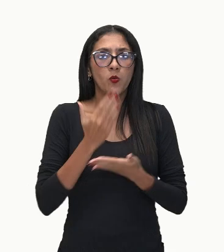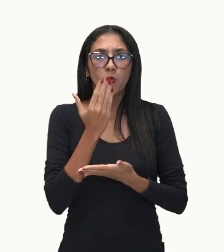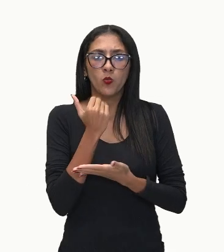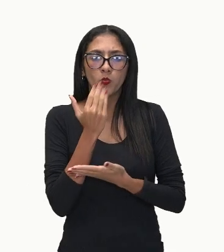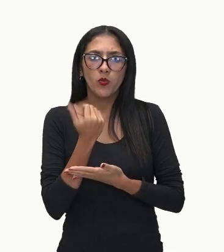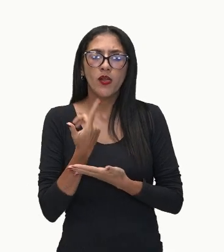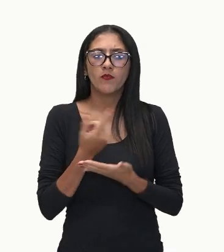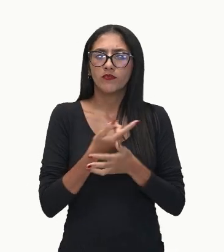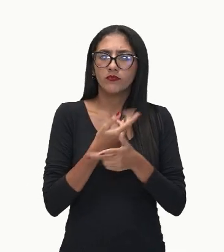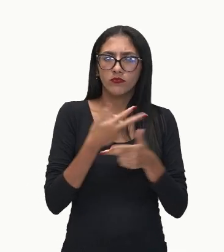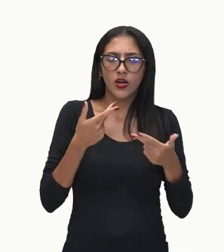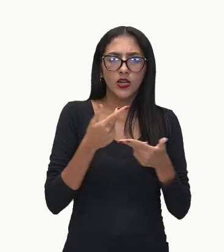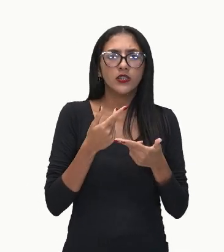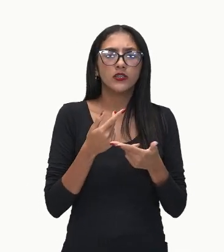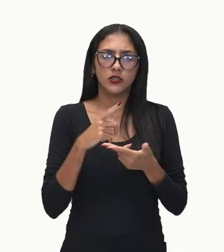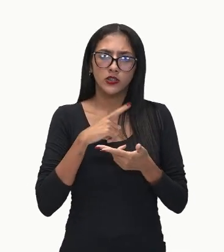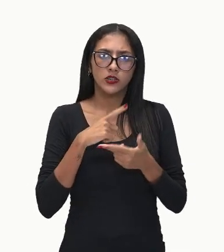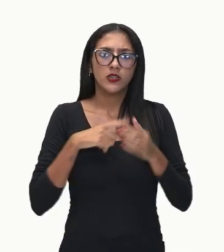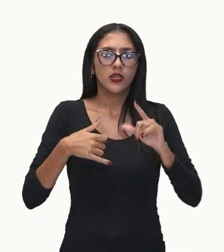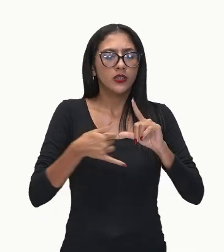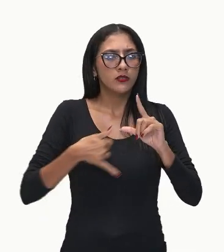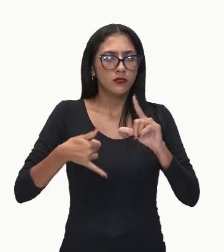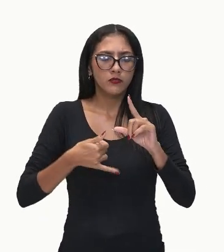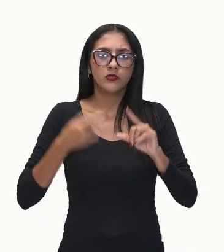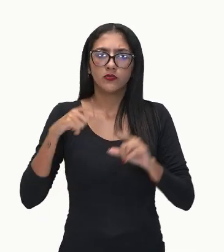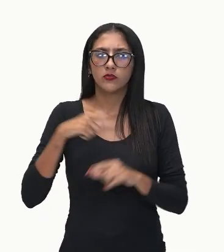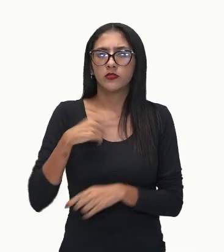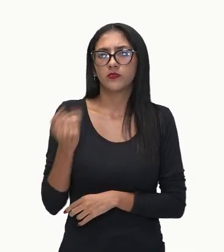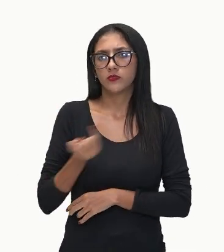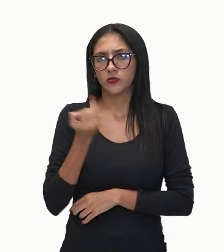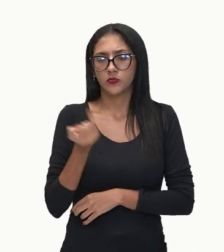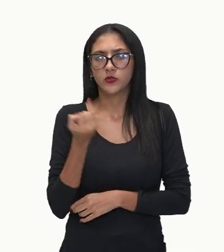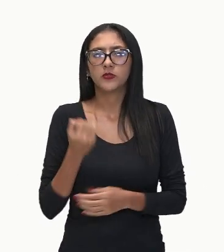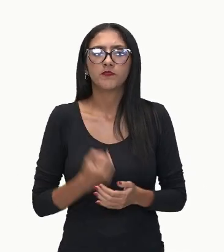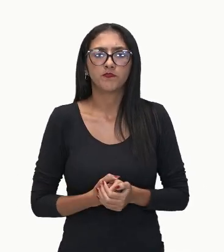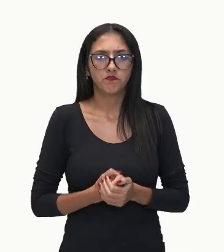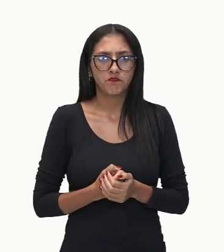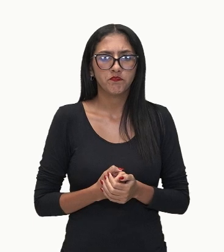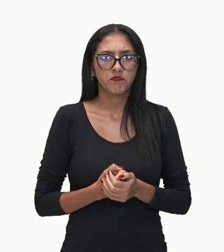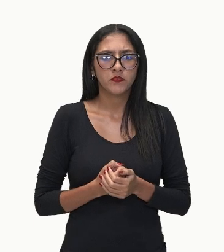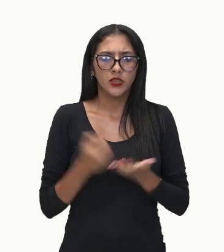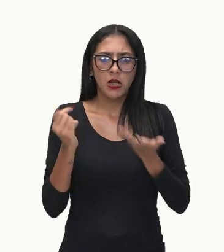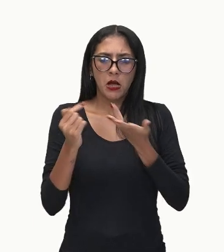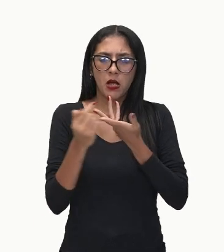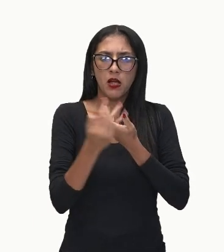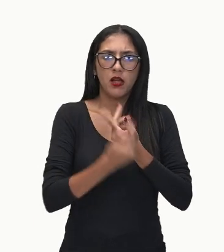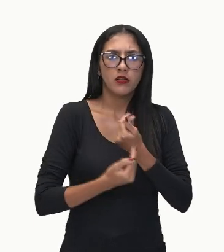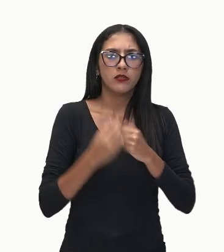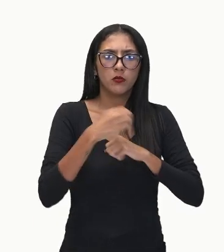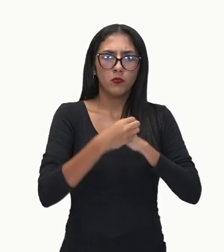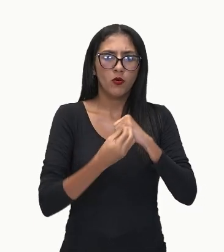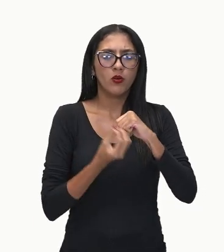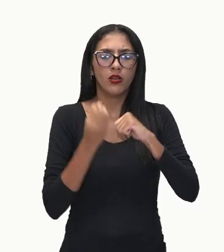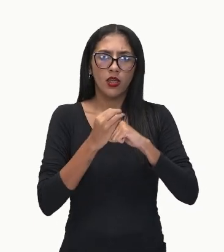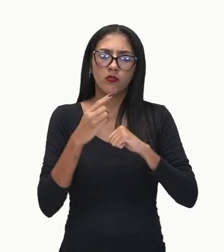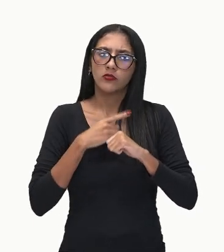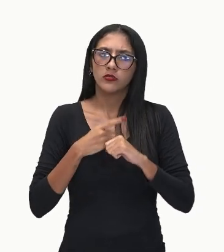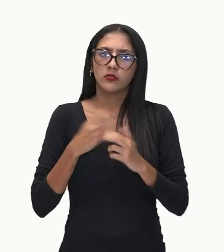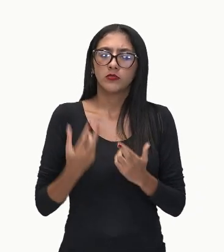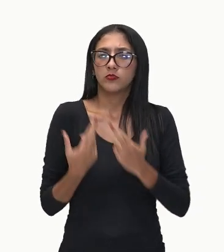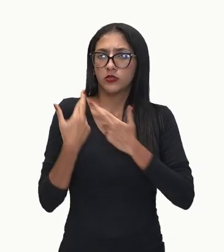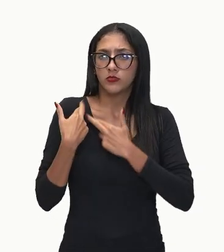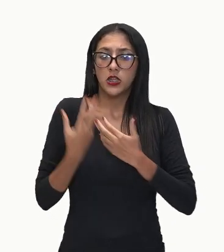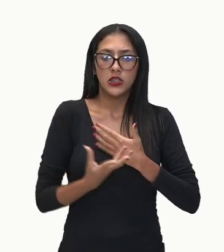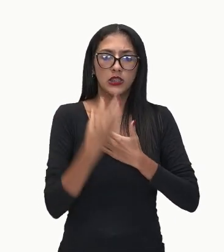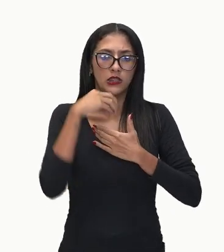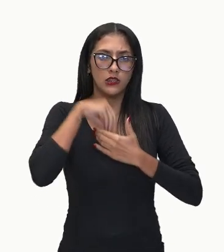é importante, né? Porque cada molécula de lipídio tem uma função, né, dentro do nosso